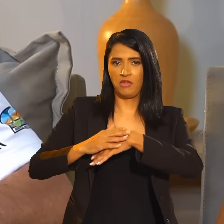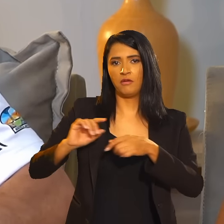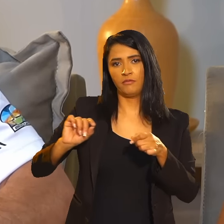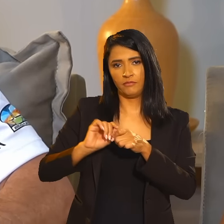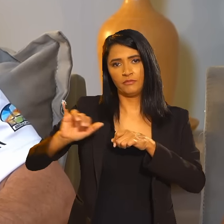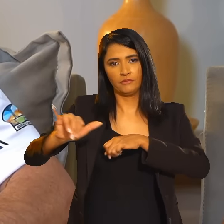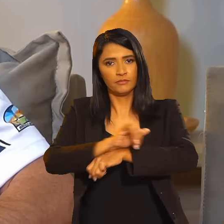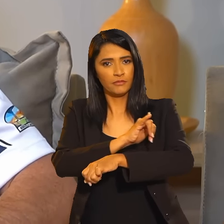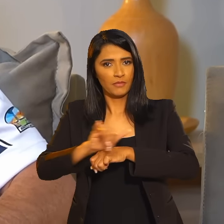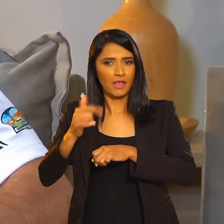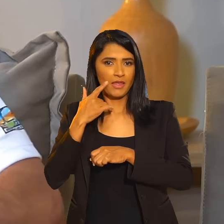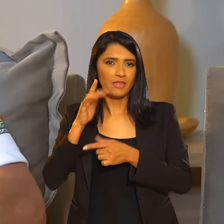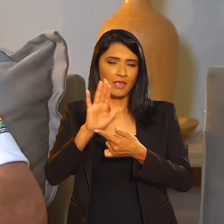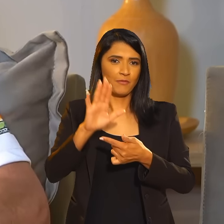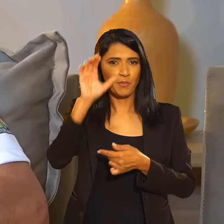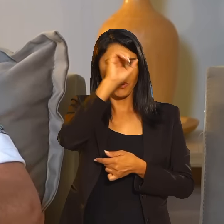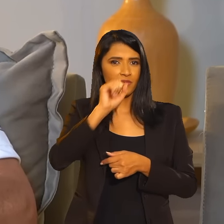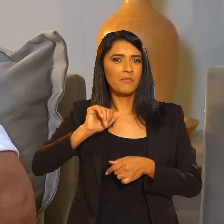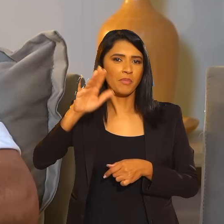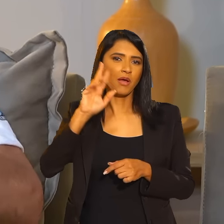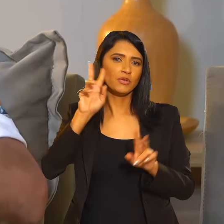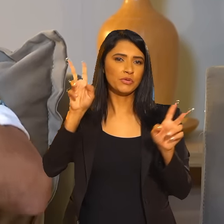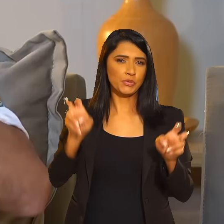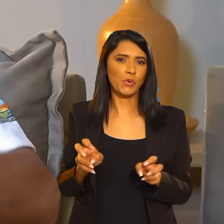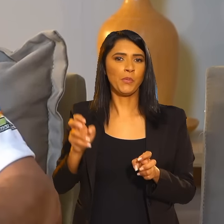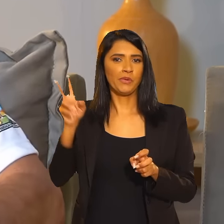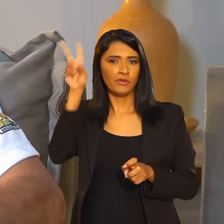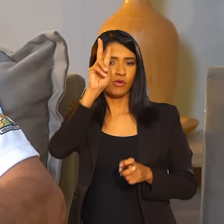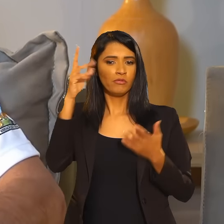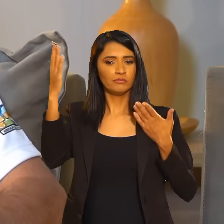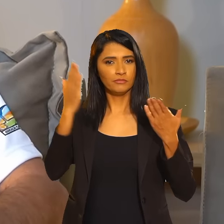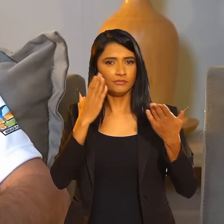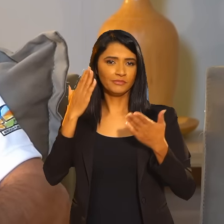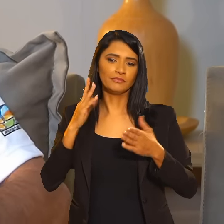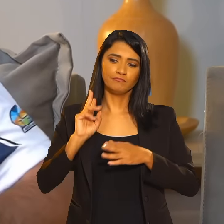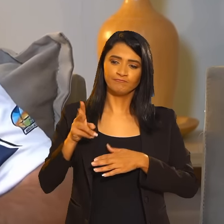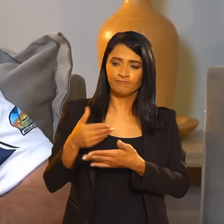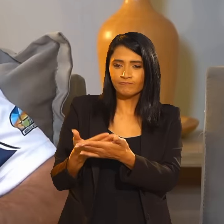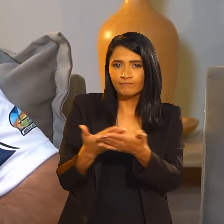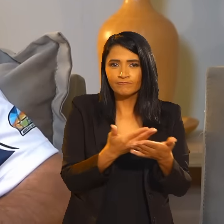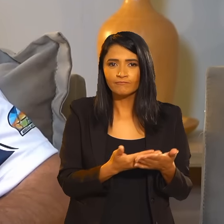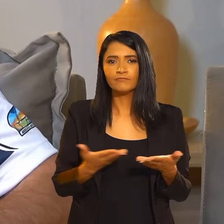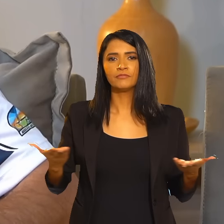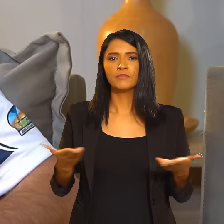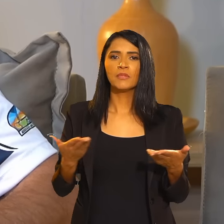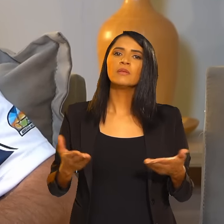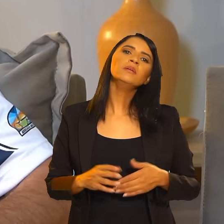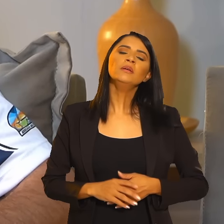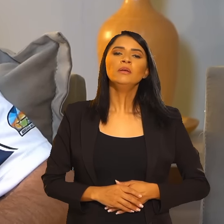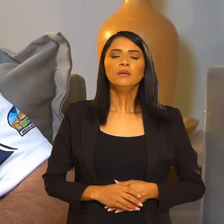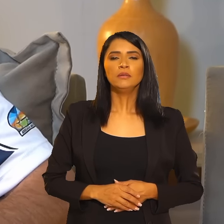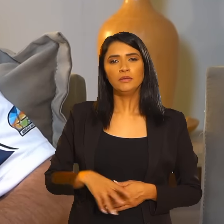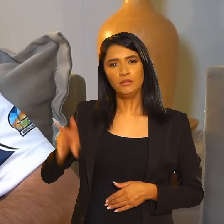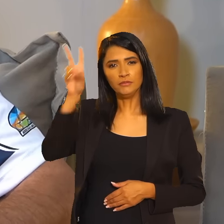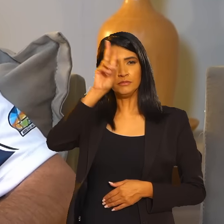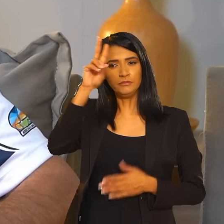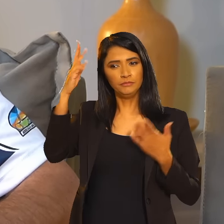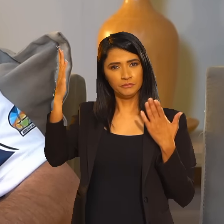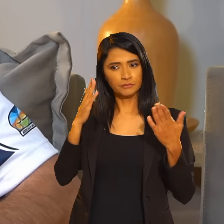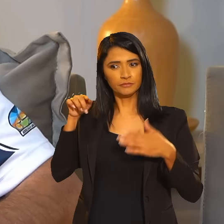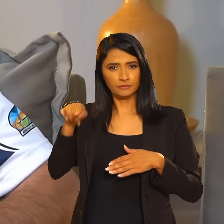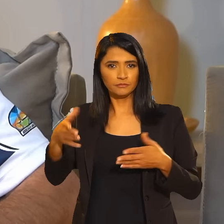essa questão em parábolas aqui. Vamos aprender um pouquinho mais sobre elas, né? No decorrer dessa lição de hoje. Essa